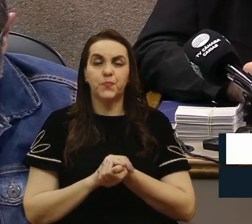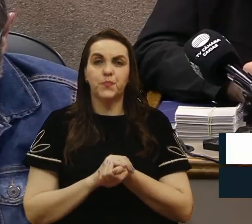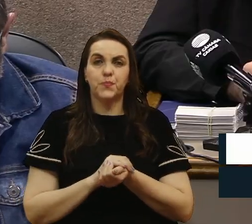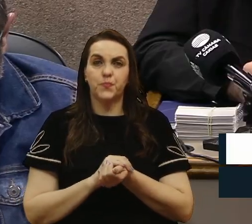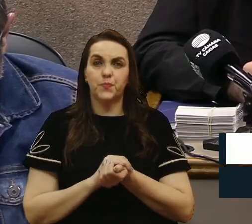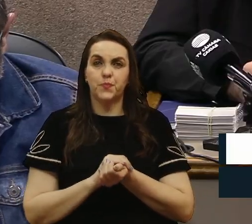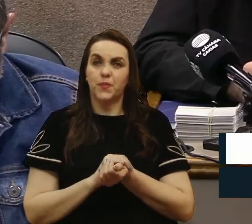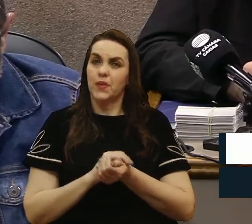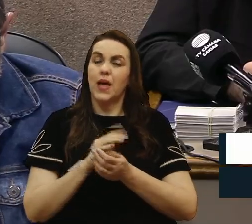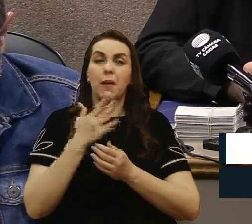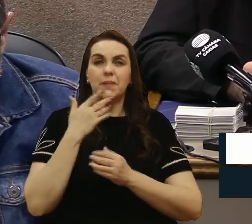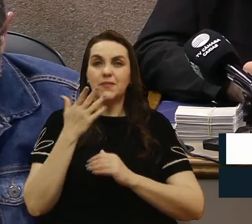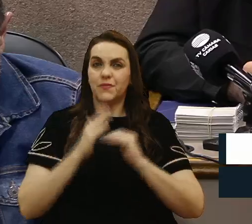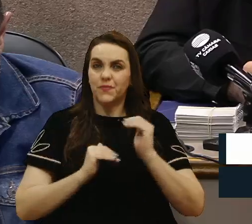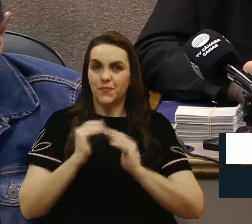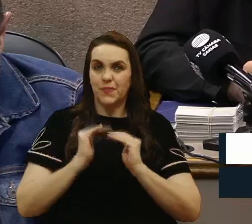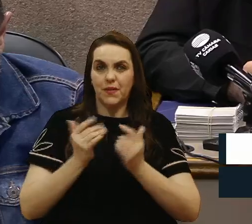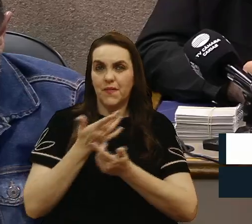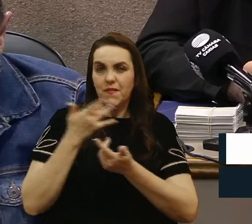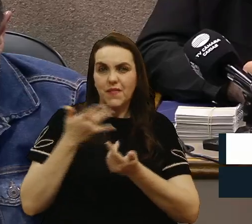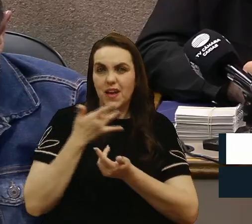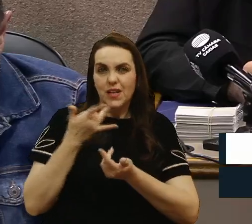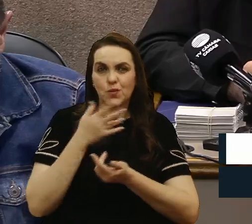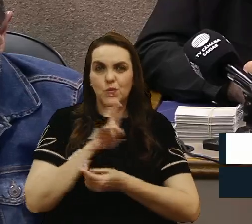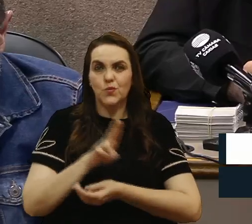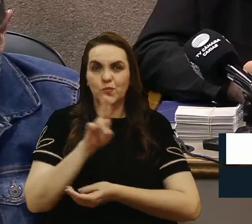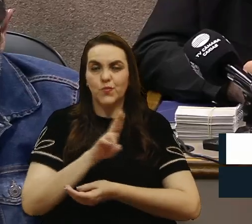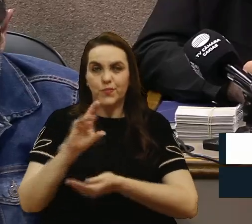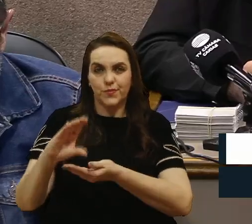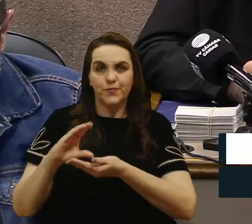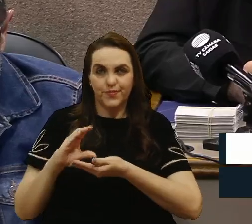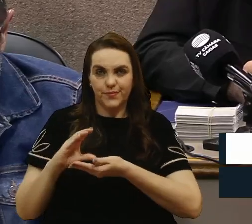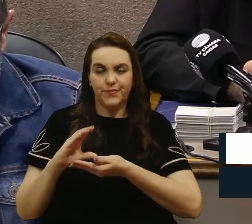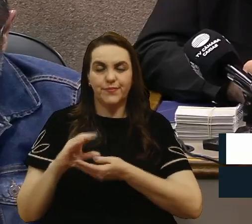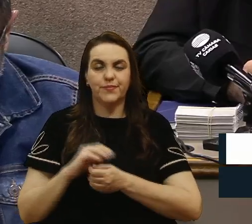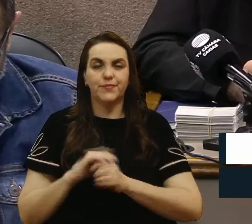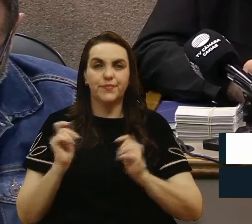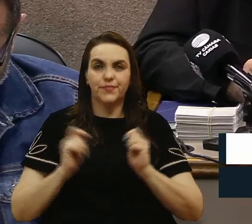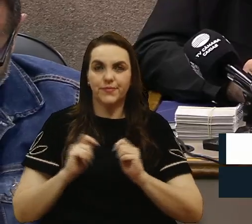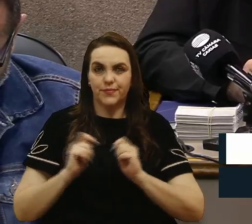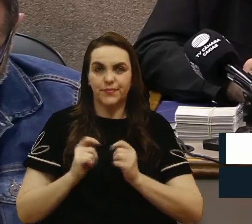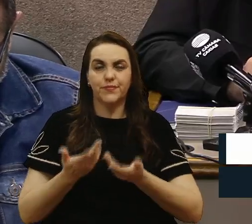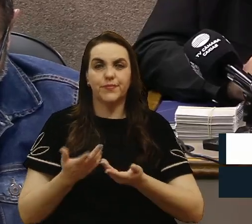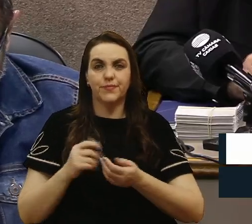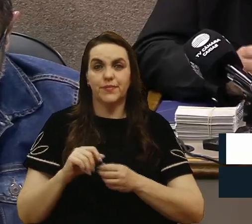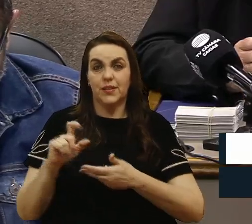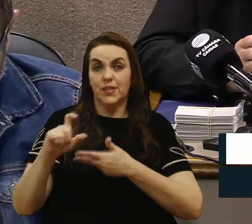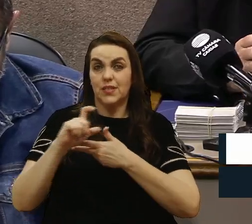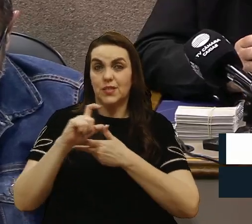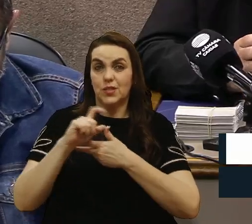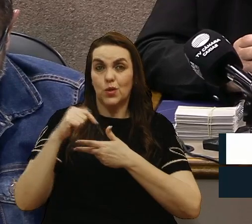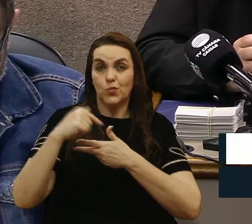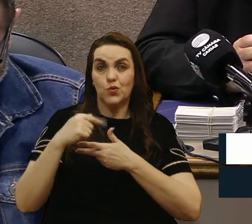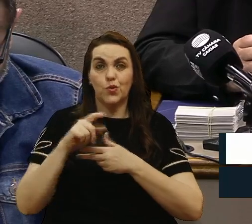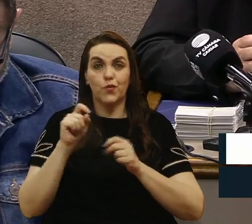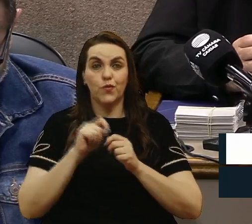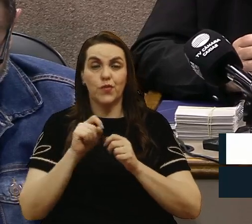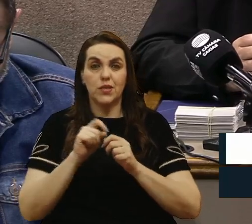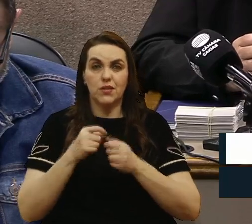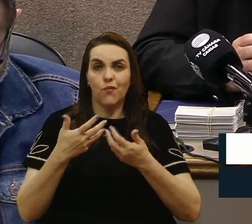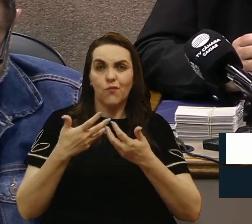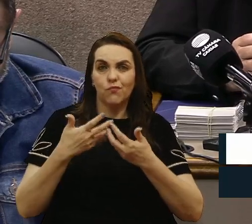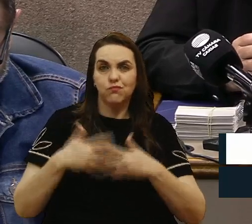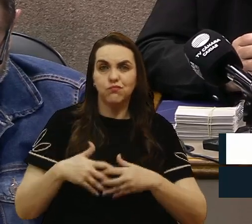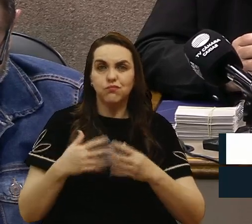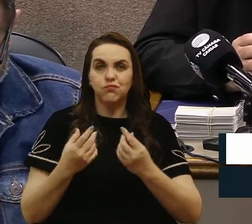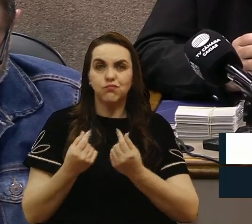É mais prático de poder utilizar. É mais viável do Poder Executivo fazer com que ela funcione